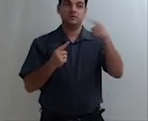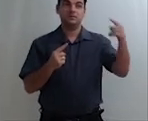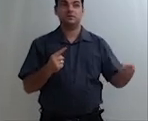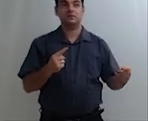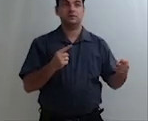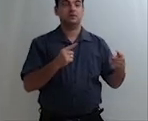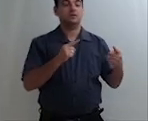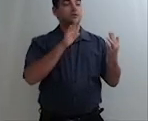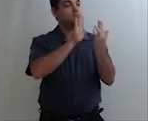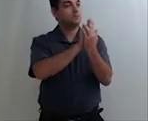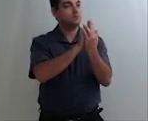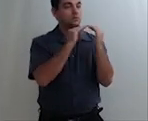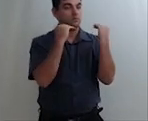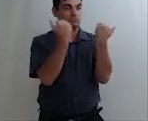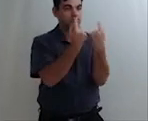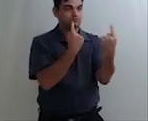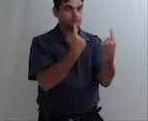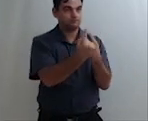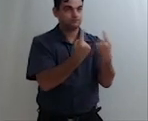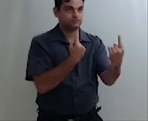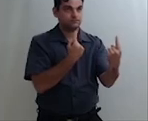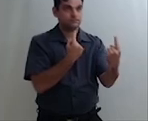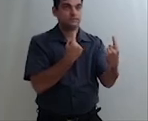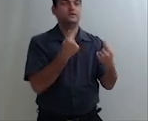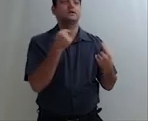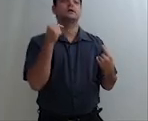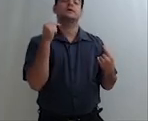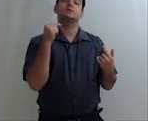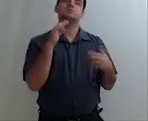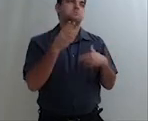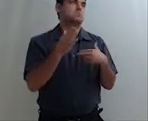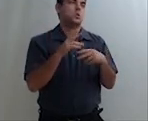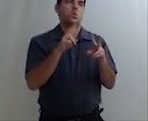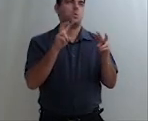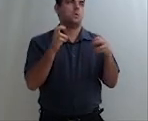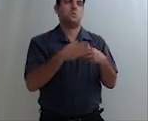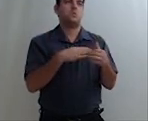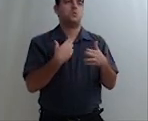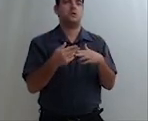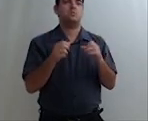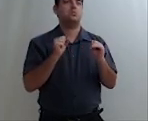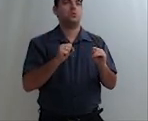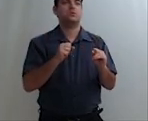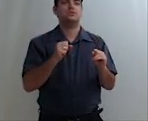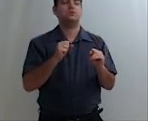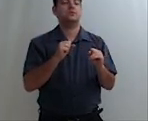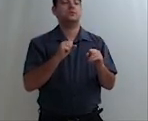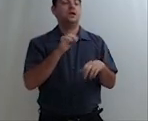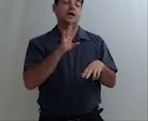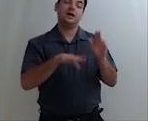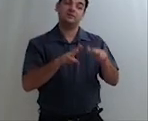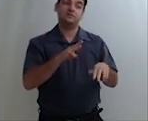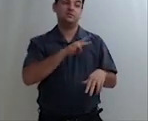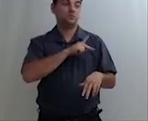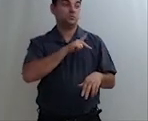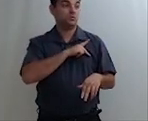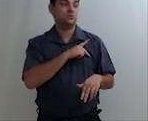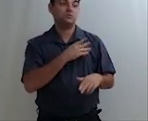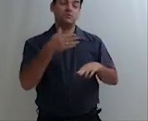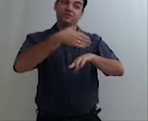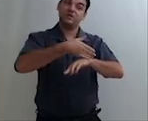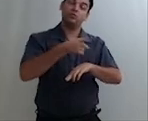Custódia que por uma circunstância fática qualquer pode não ter a presença do ministério público e por conta dessa